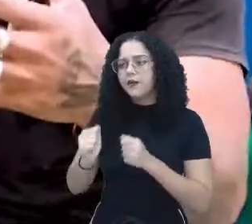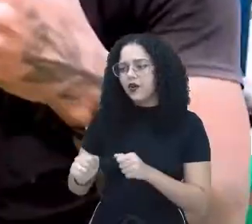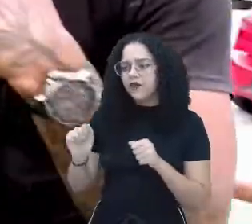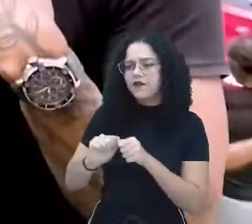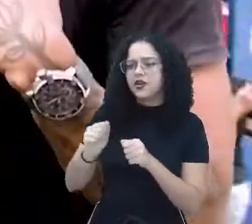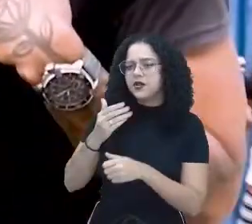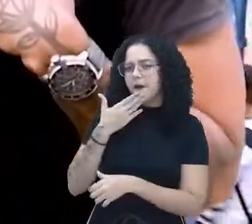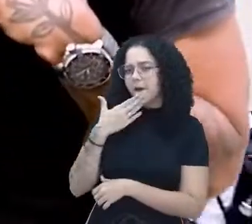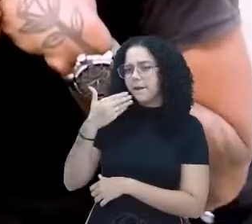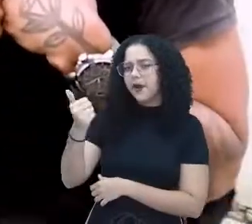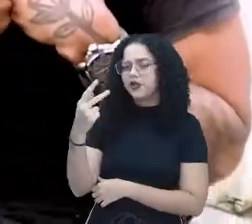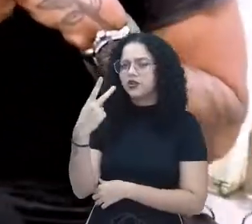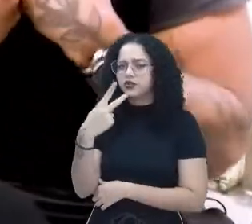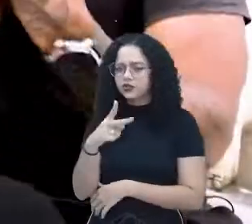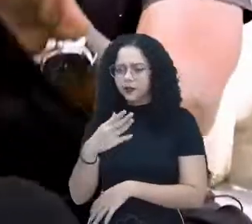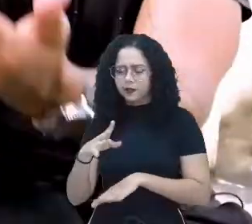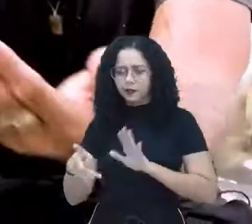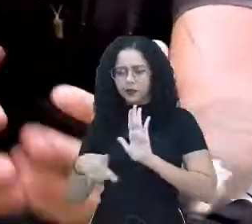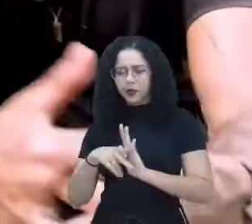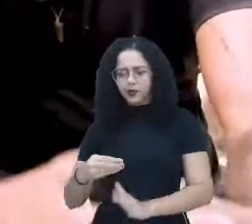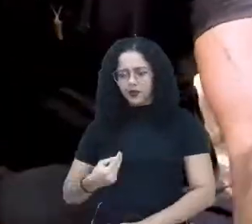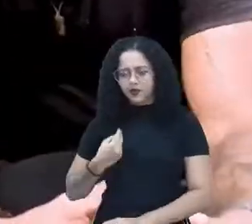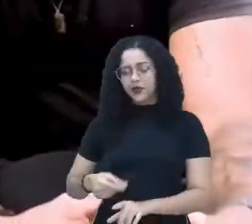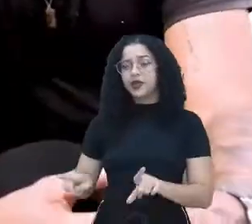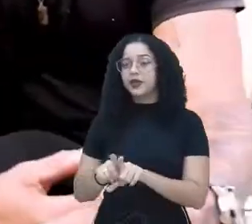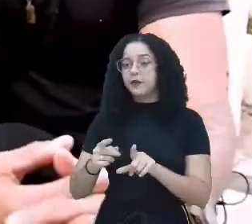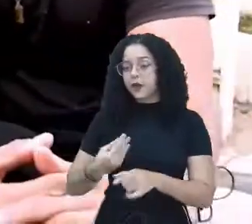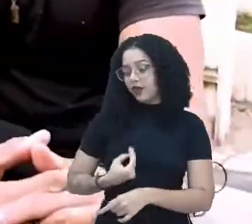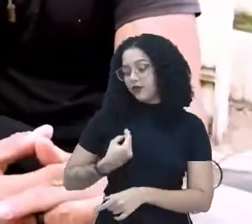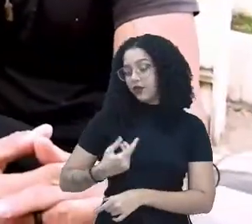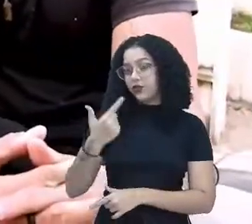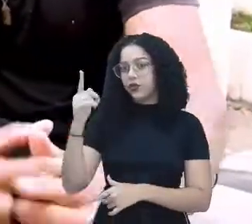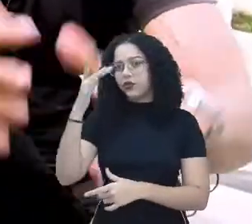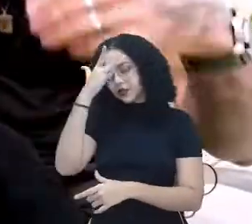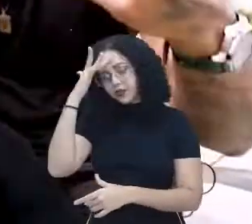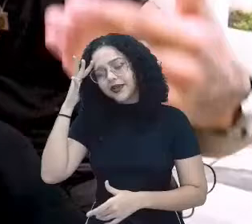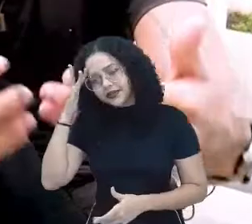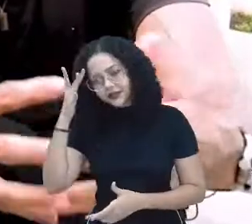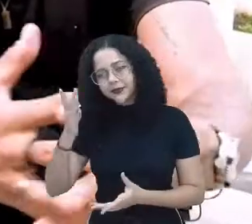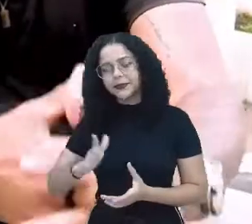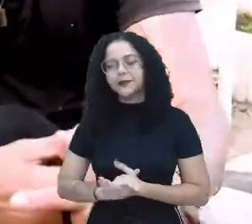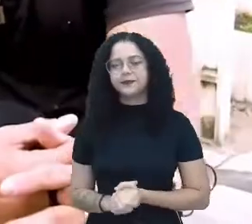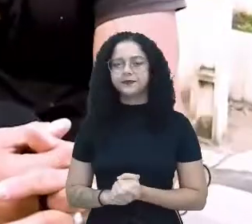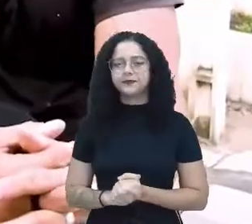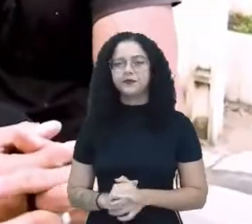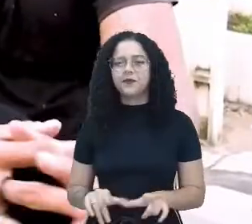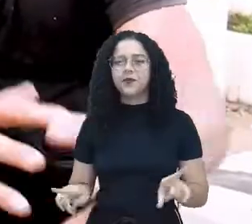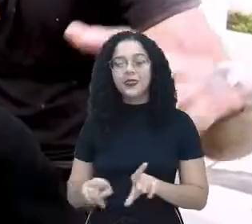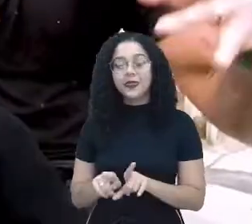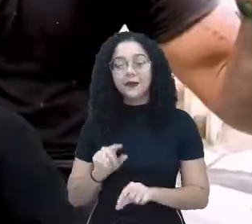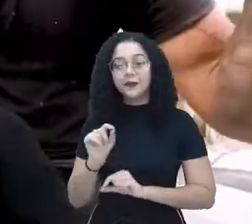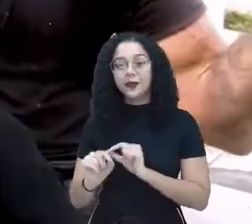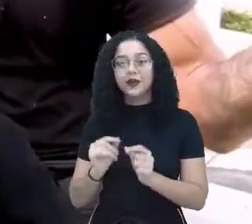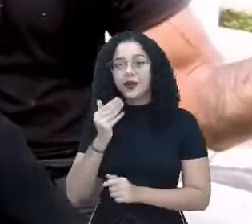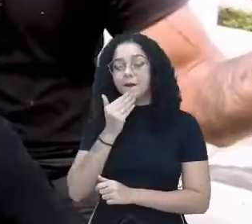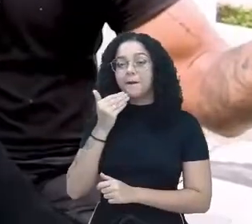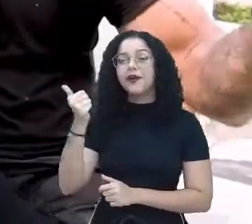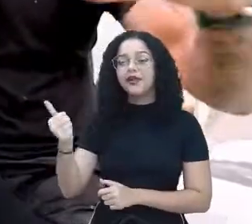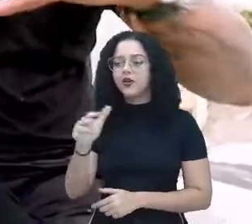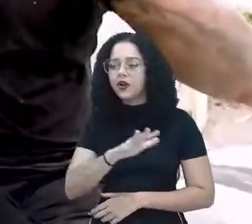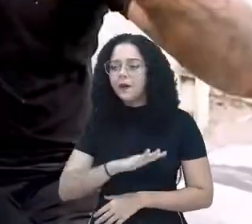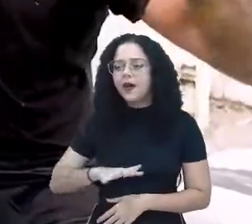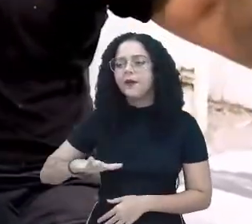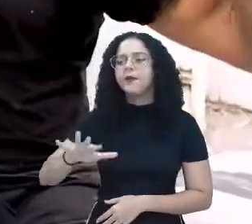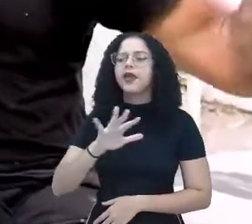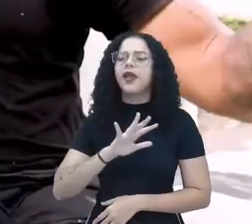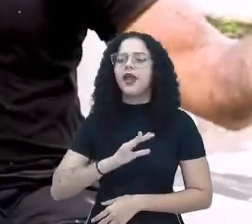para melhorar a sua própria vida e a vida das pessoas que estão ao teu redor. E, por consequência, também melhorar o meio ambiente,